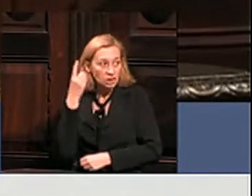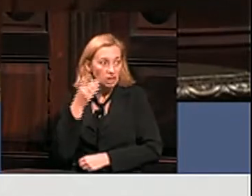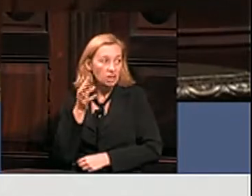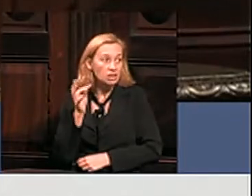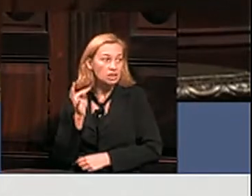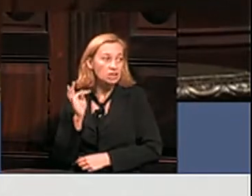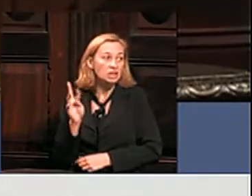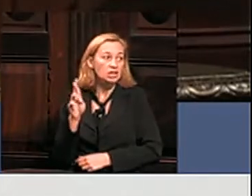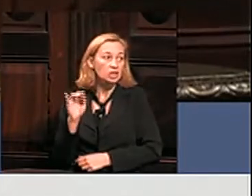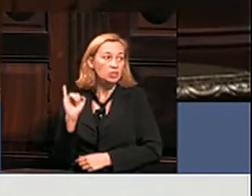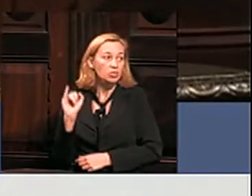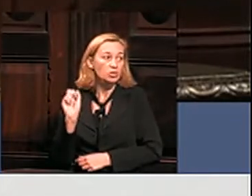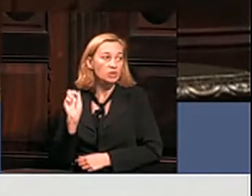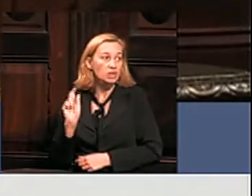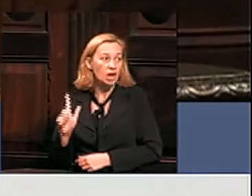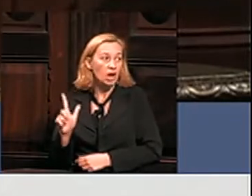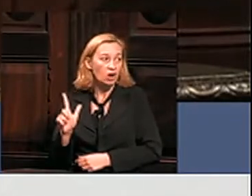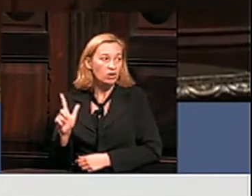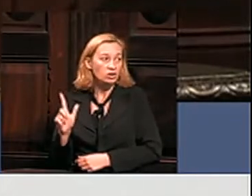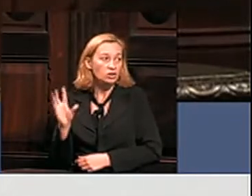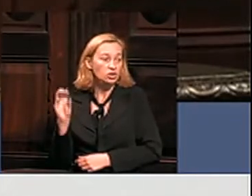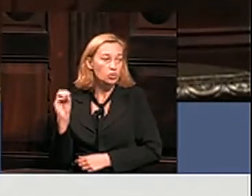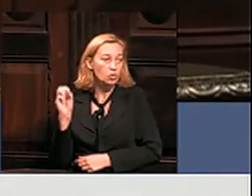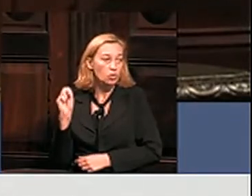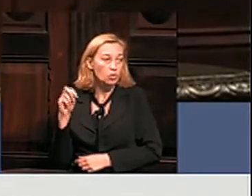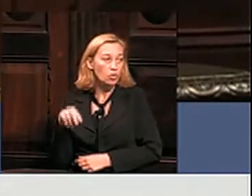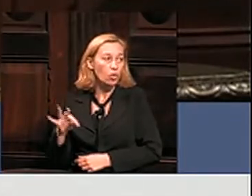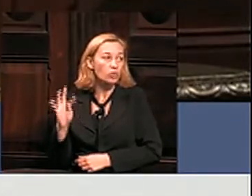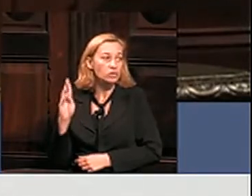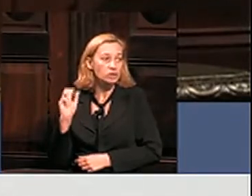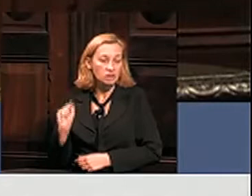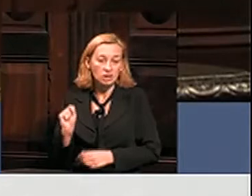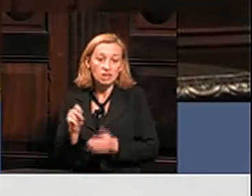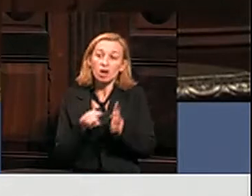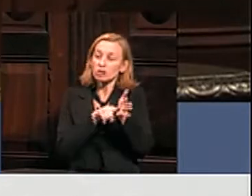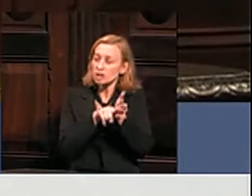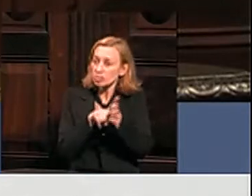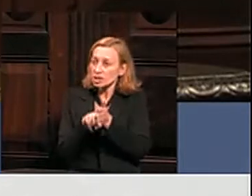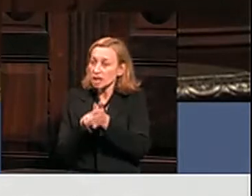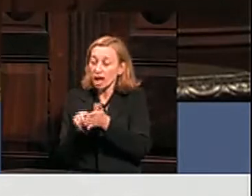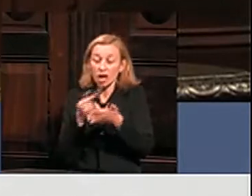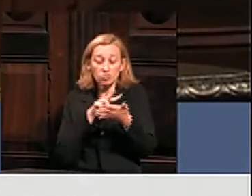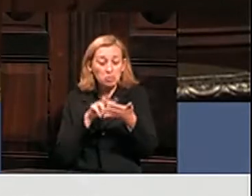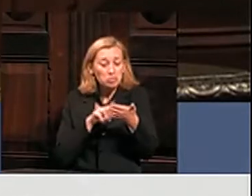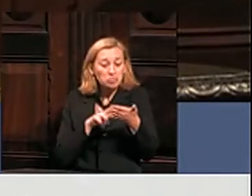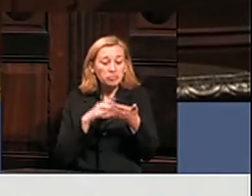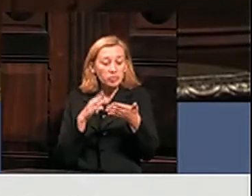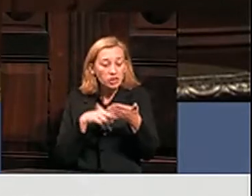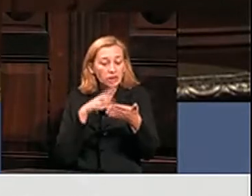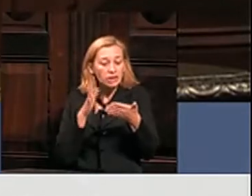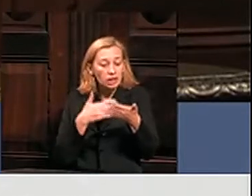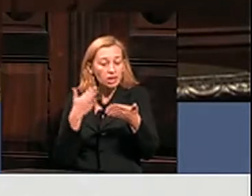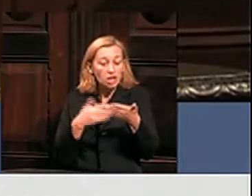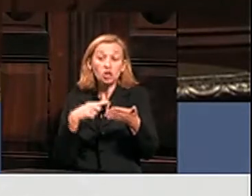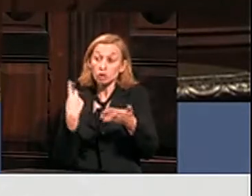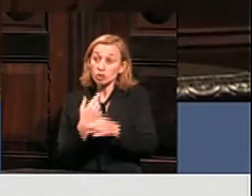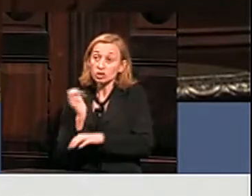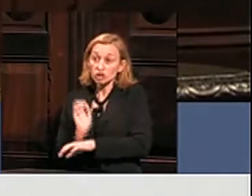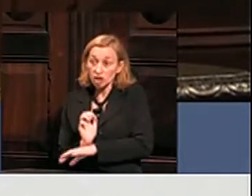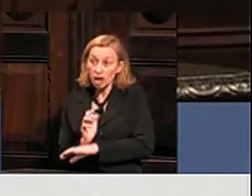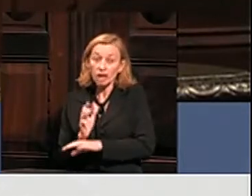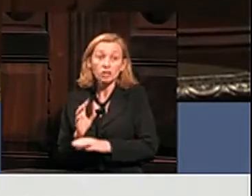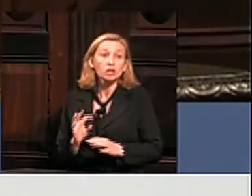de Contas, ao examinar o parecer da Auditoria Geral do Estado sobre